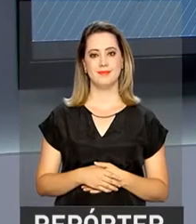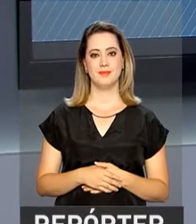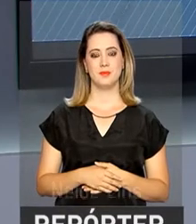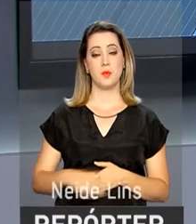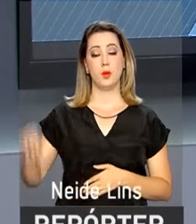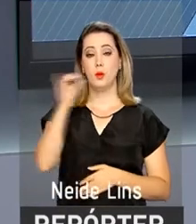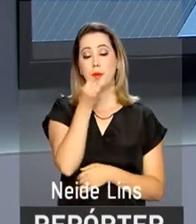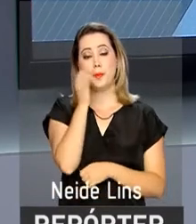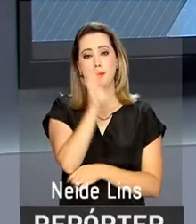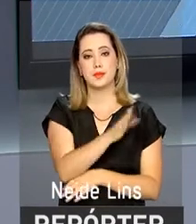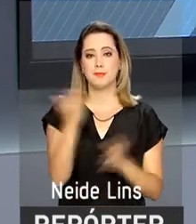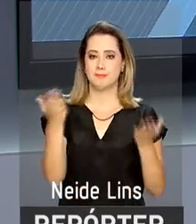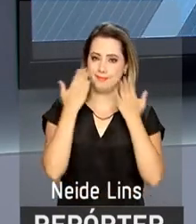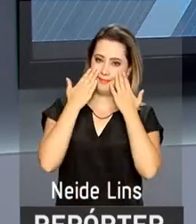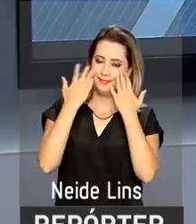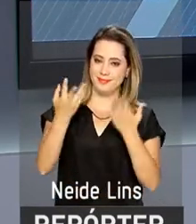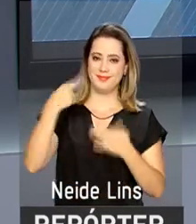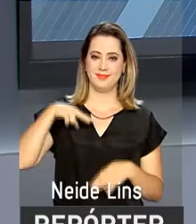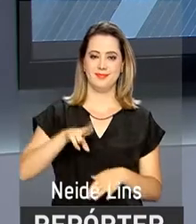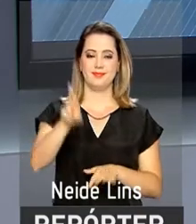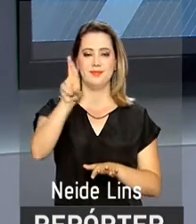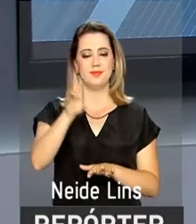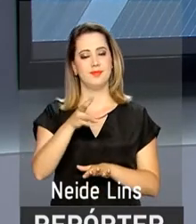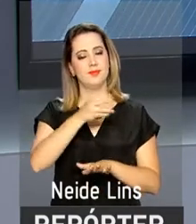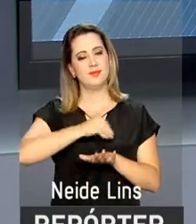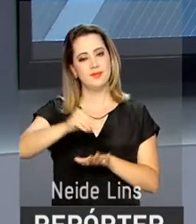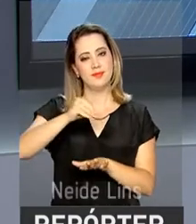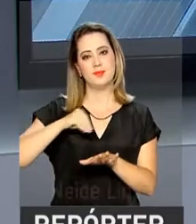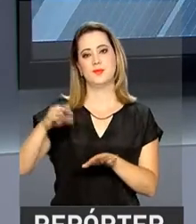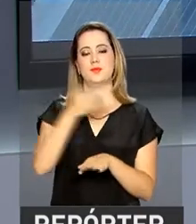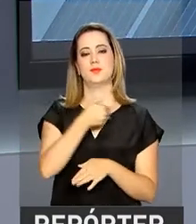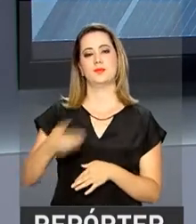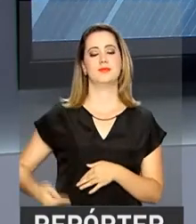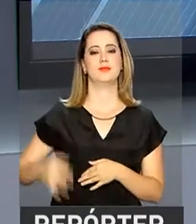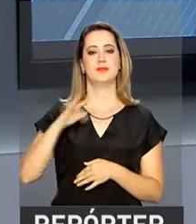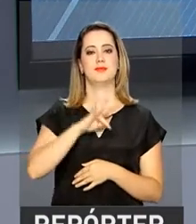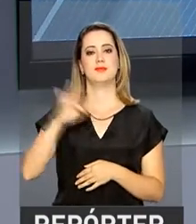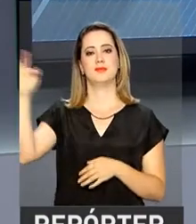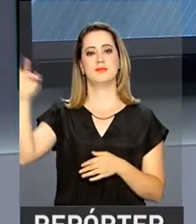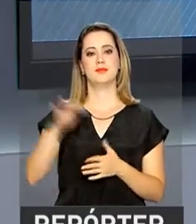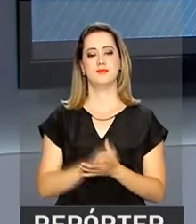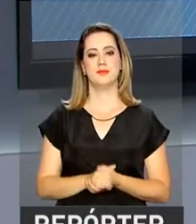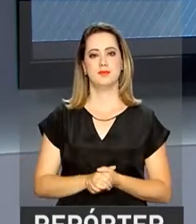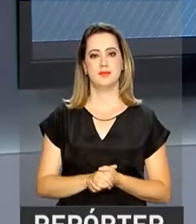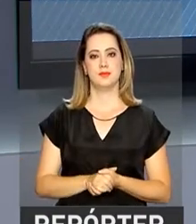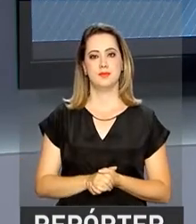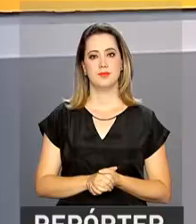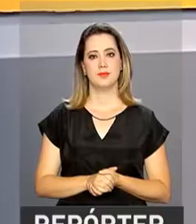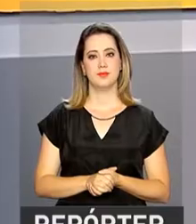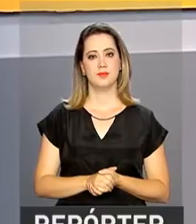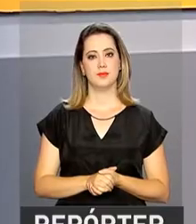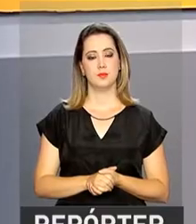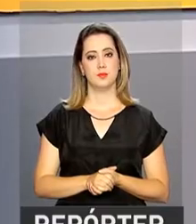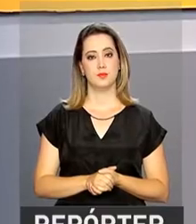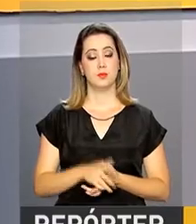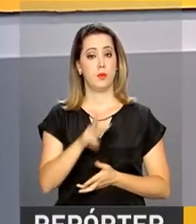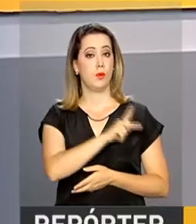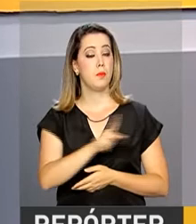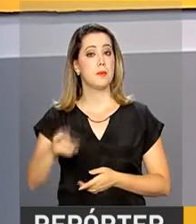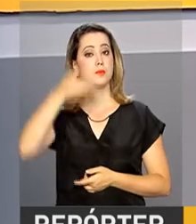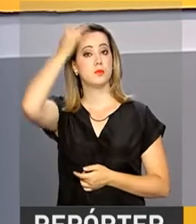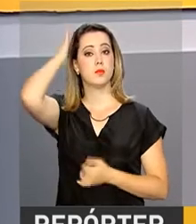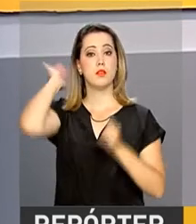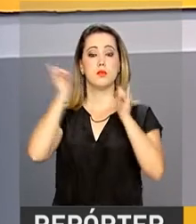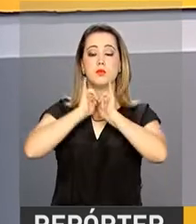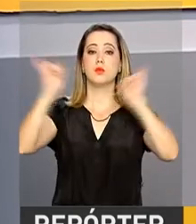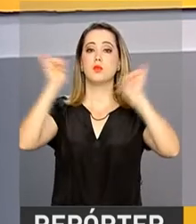Olá, boa tarde. Começa agora mais uma edição do Repórter NBR com as notícias do governo federal. O presidente